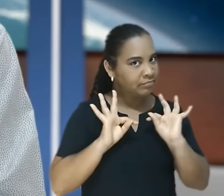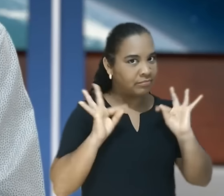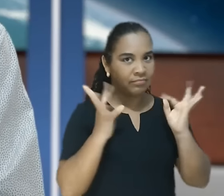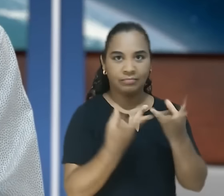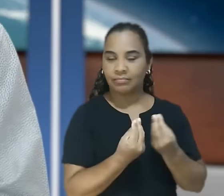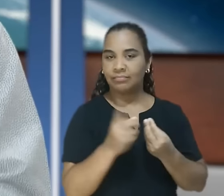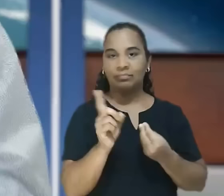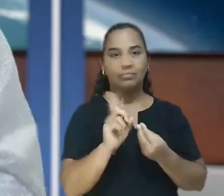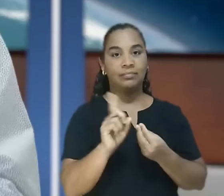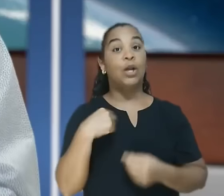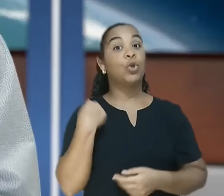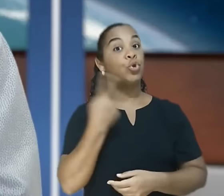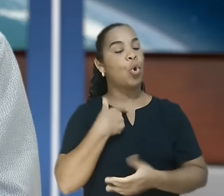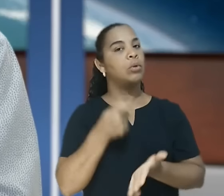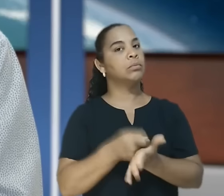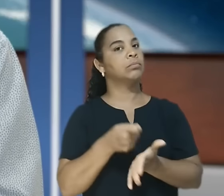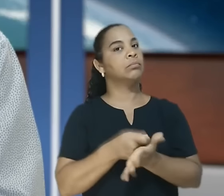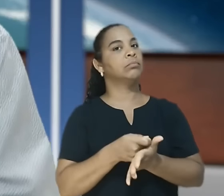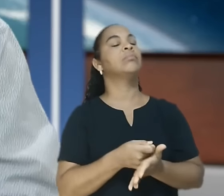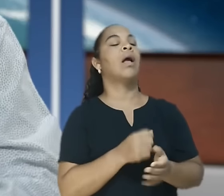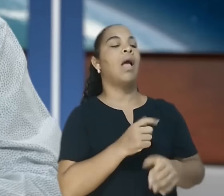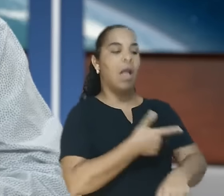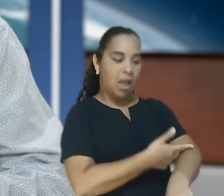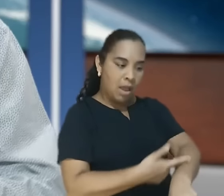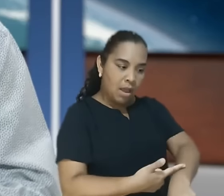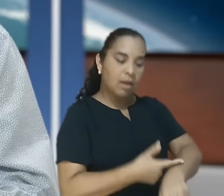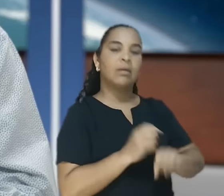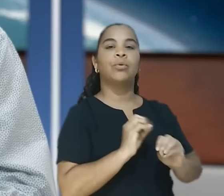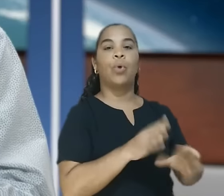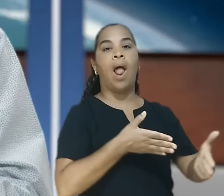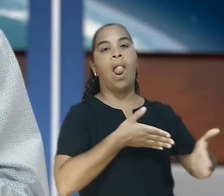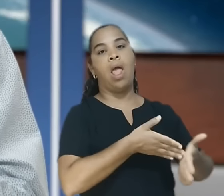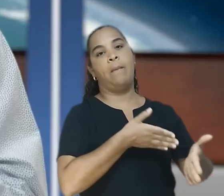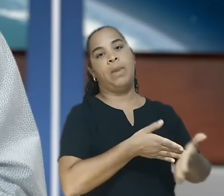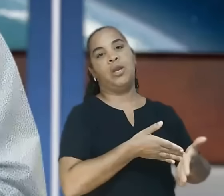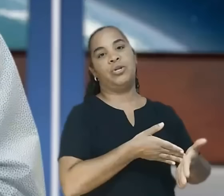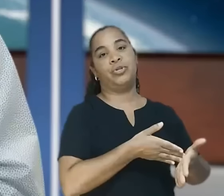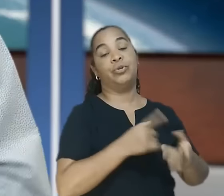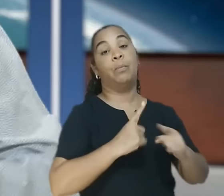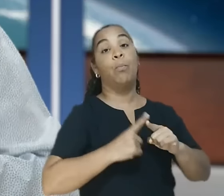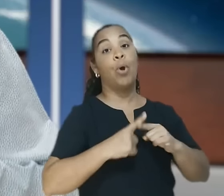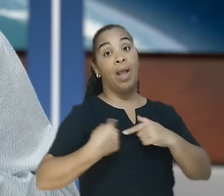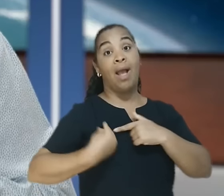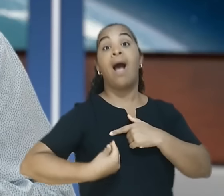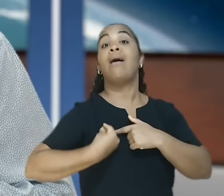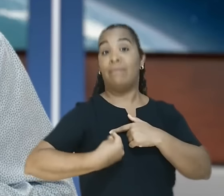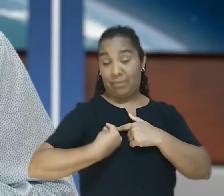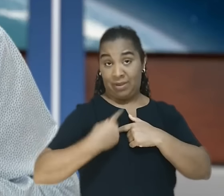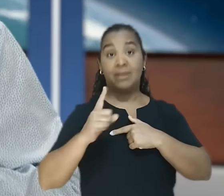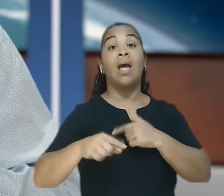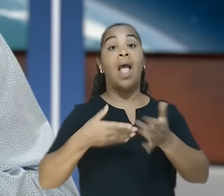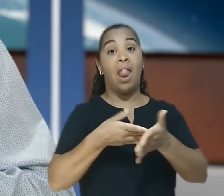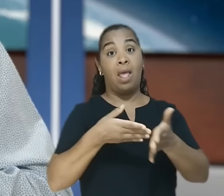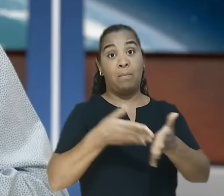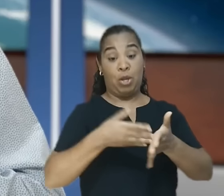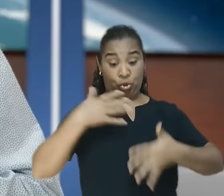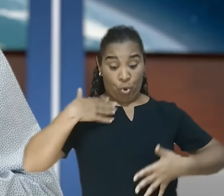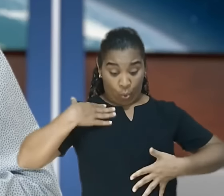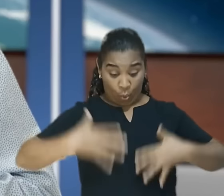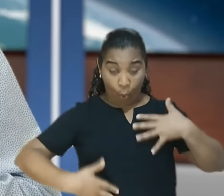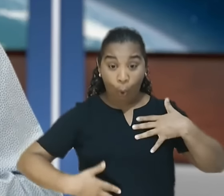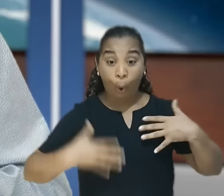educar De colocar limites Porque a vida É toda limitadora O corpo É o nosso